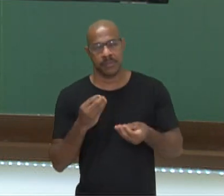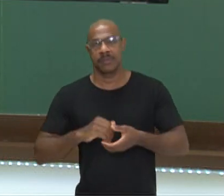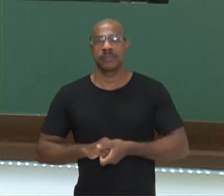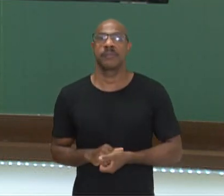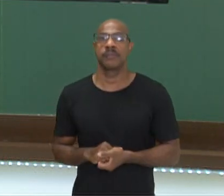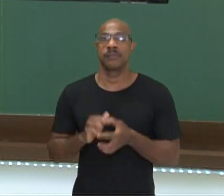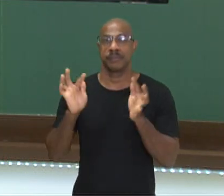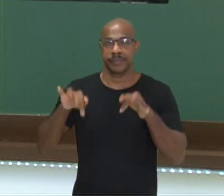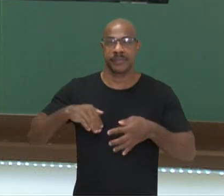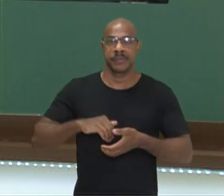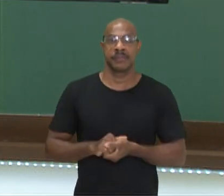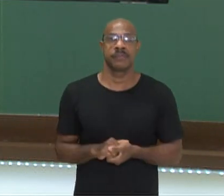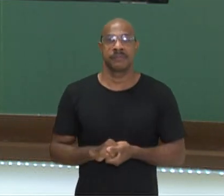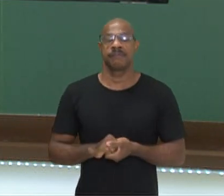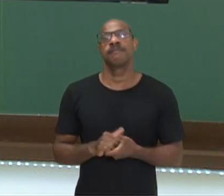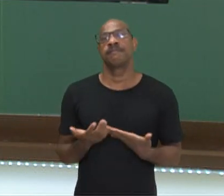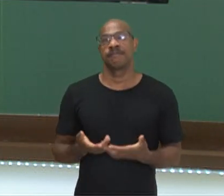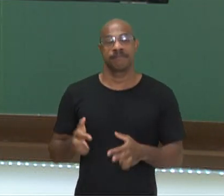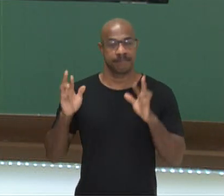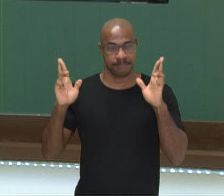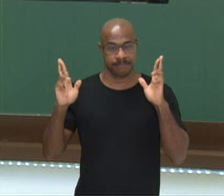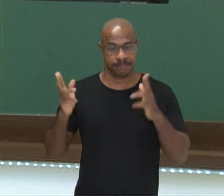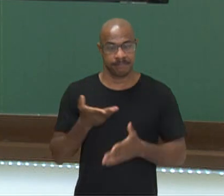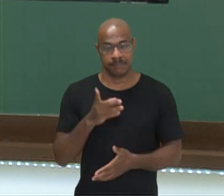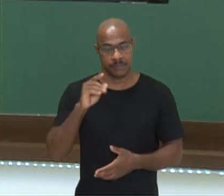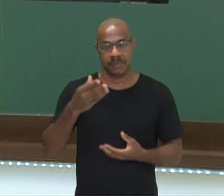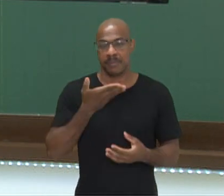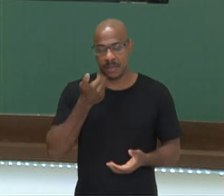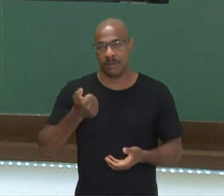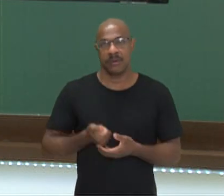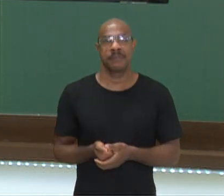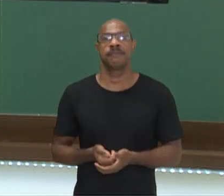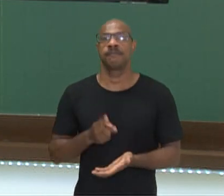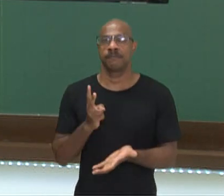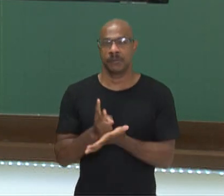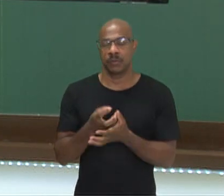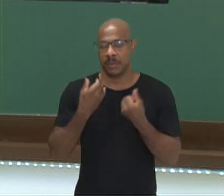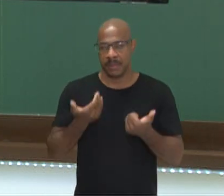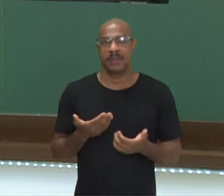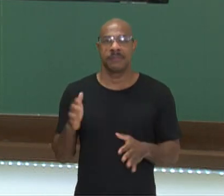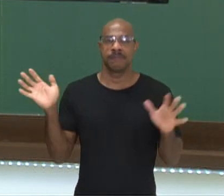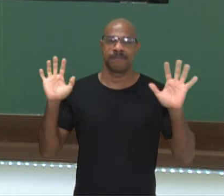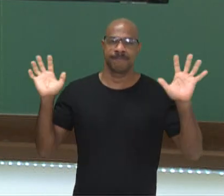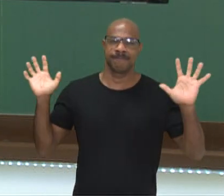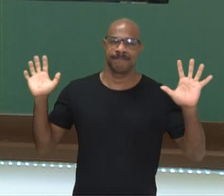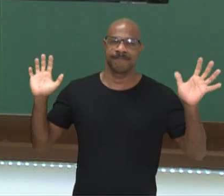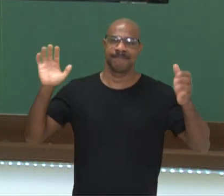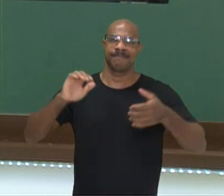Chegamos ao fim. Desejo a você dias melhores, continue bem e até a próxima!